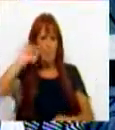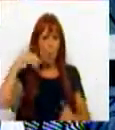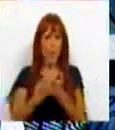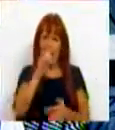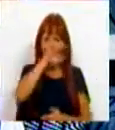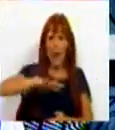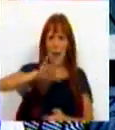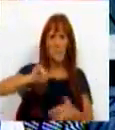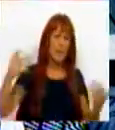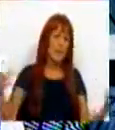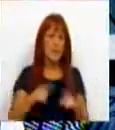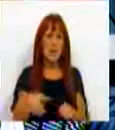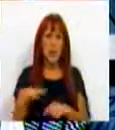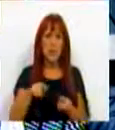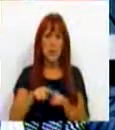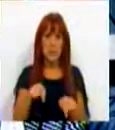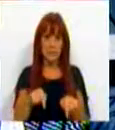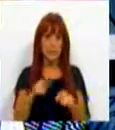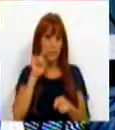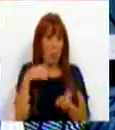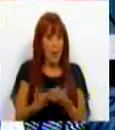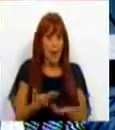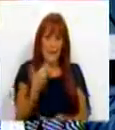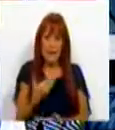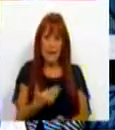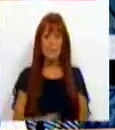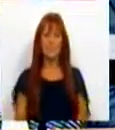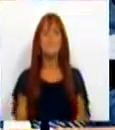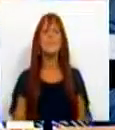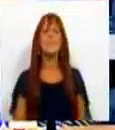ambiental para as zonas que importa proteger. Muito obrigado. Obrigado, Sr.